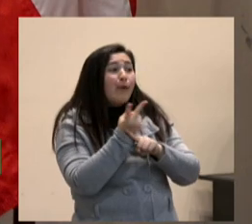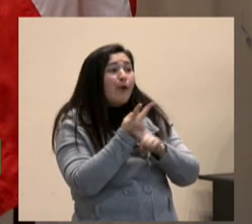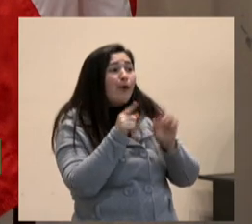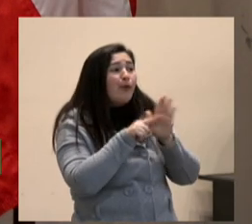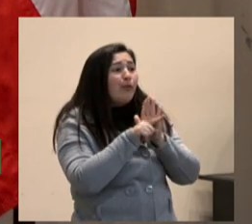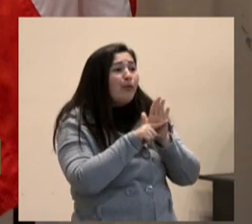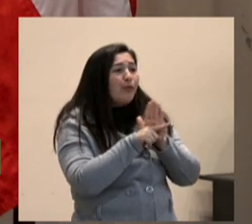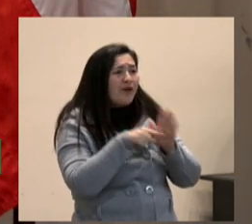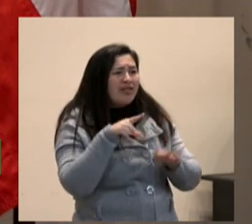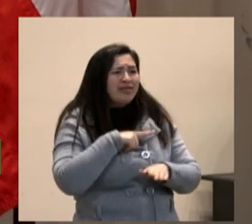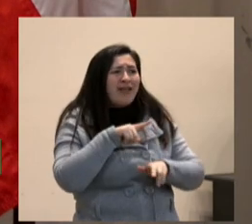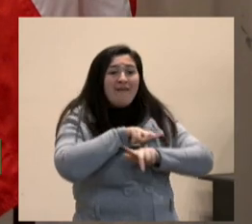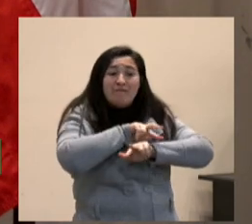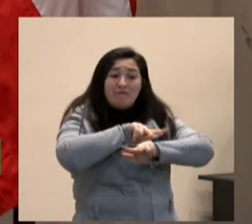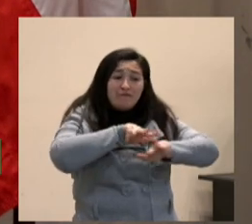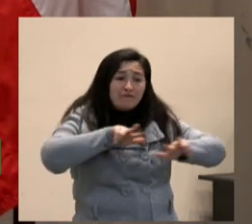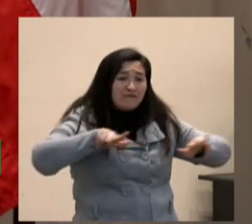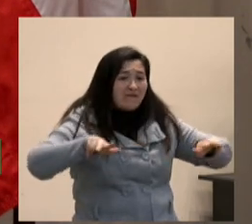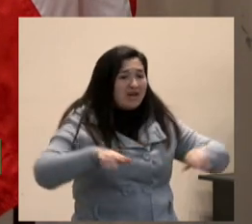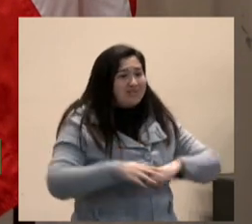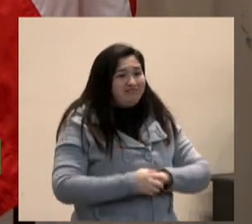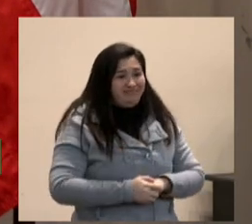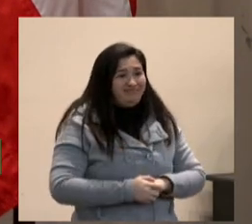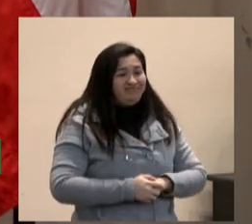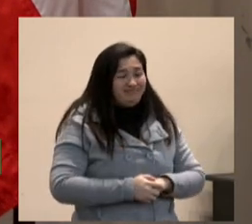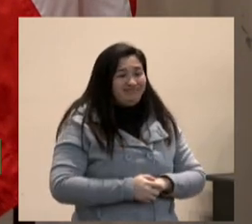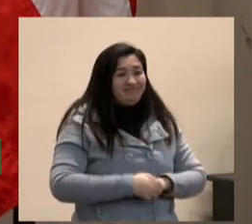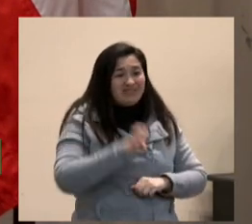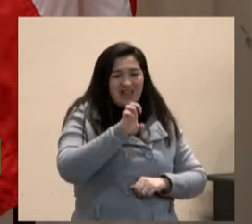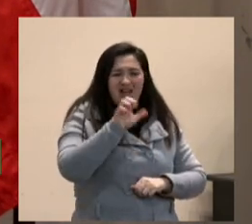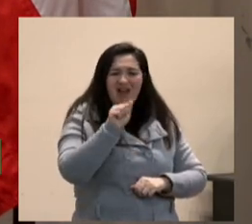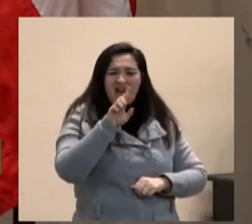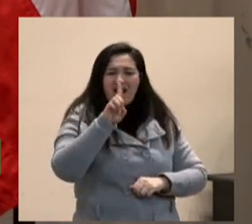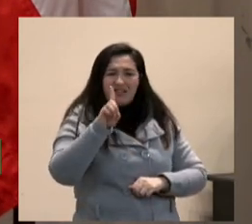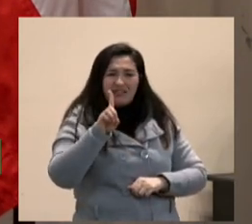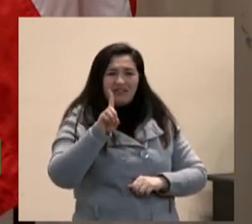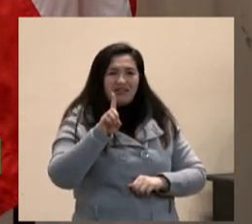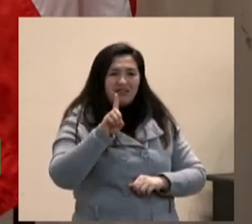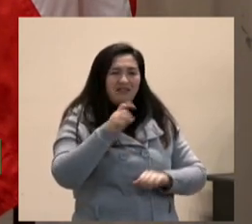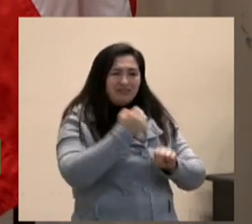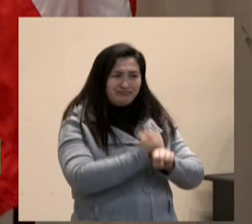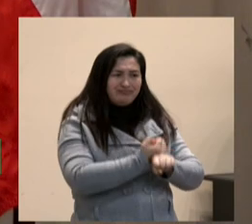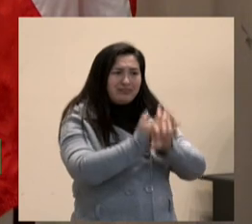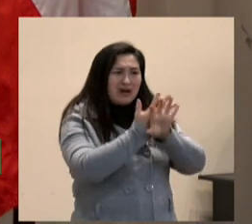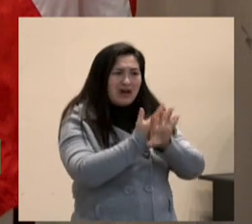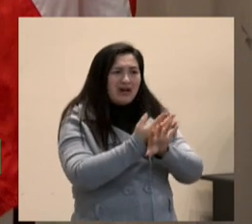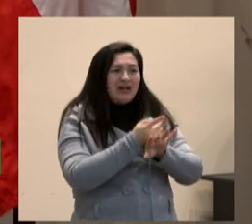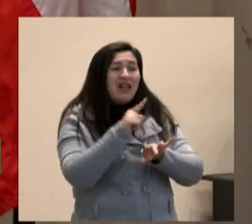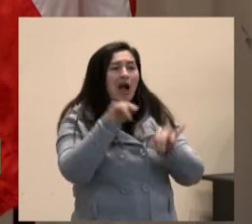EJA EAD. Faça, conclua seus estudos em 3 meses.